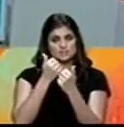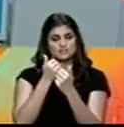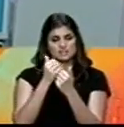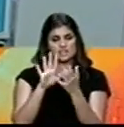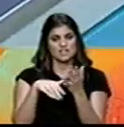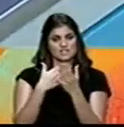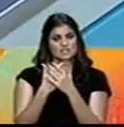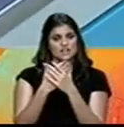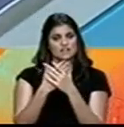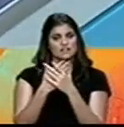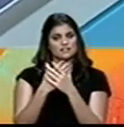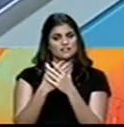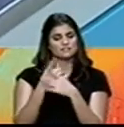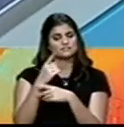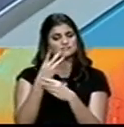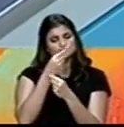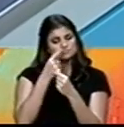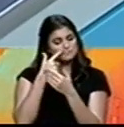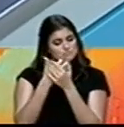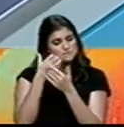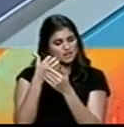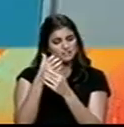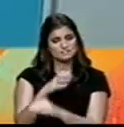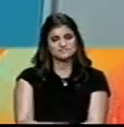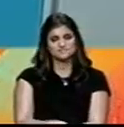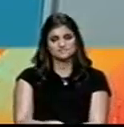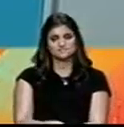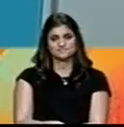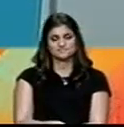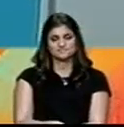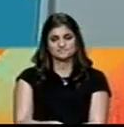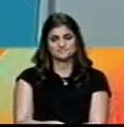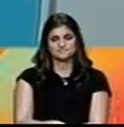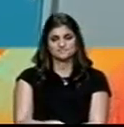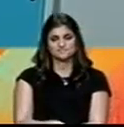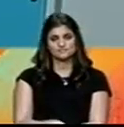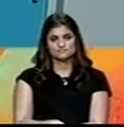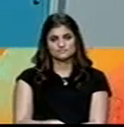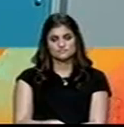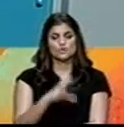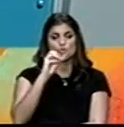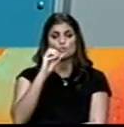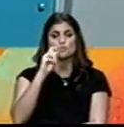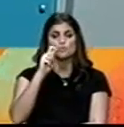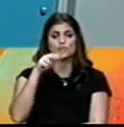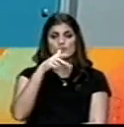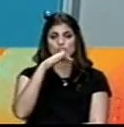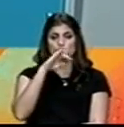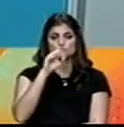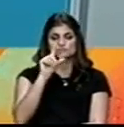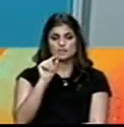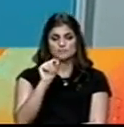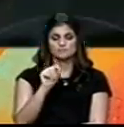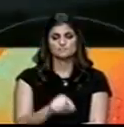Dá ânimo. Dá... Aguça ao consumo. Exatamente. Exatamente. E os coentros estão